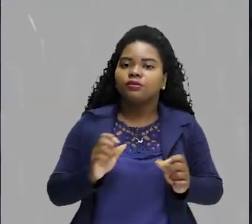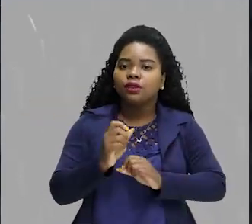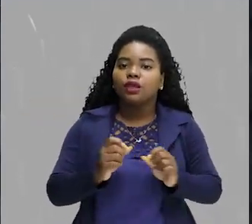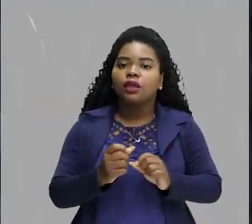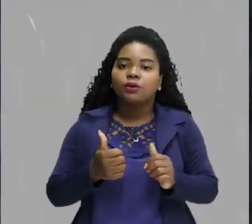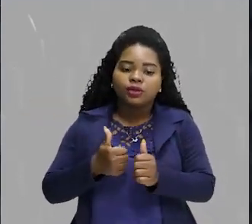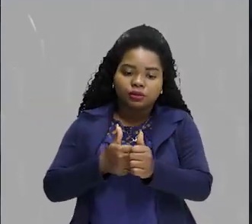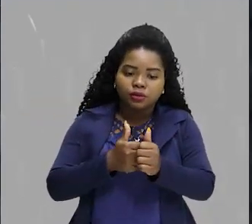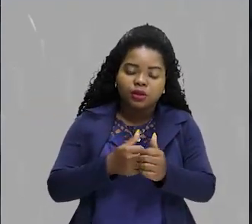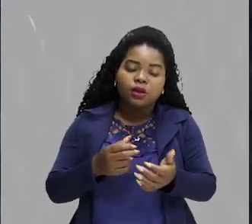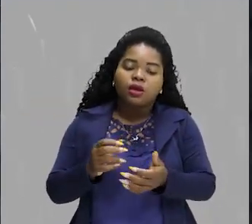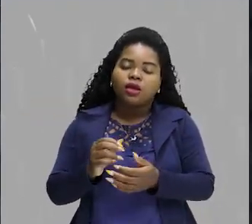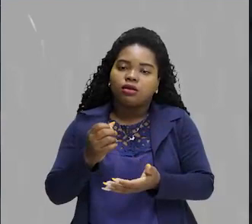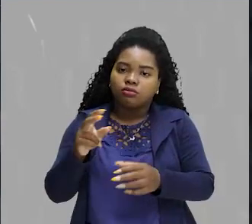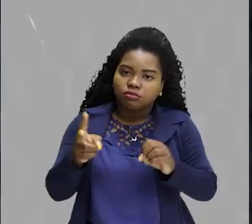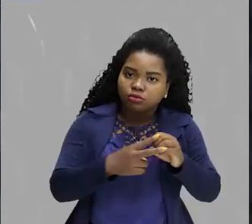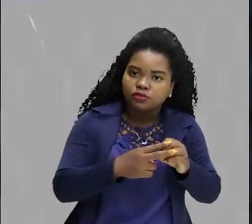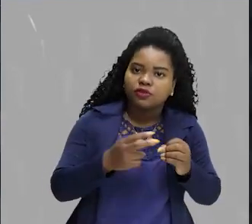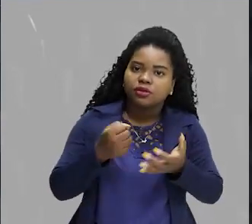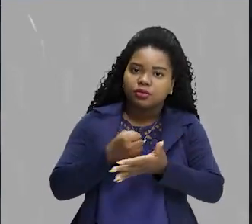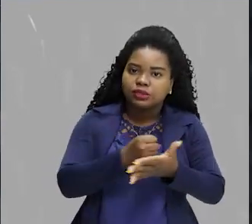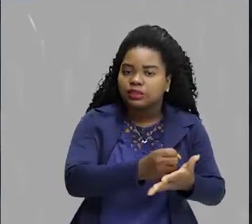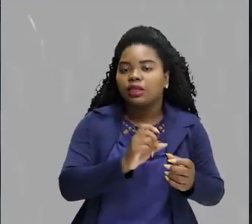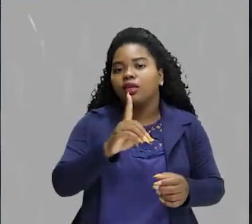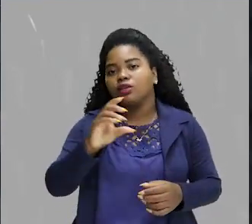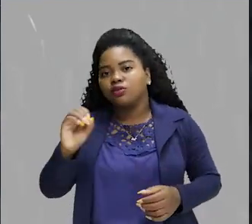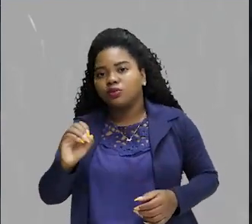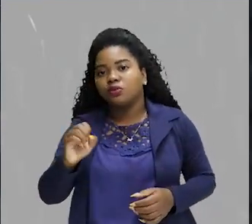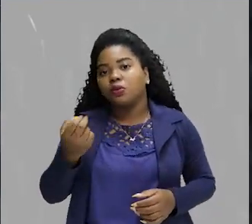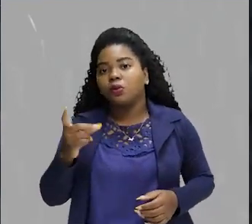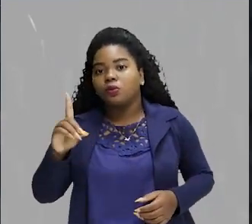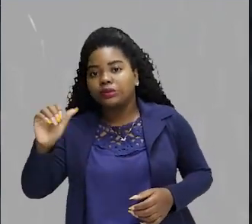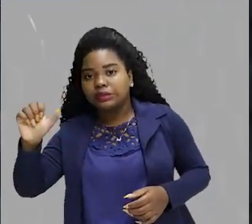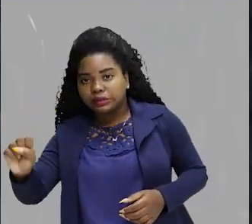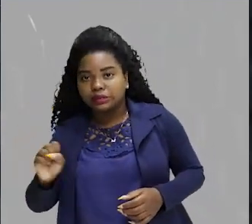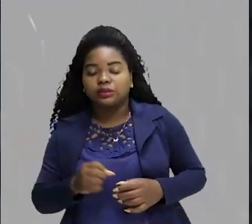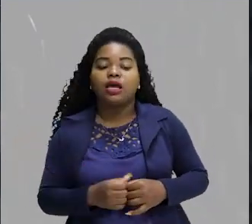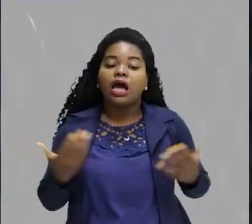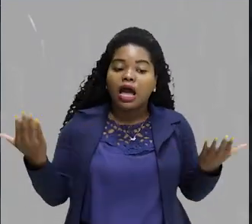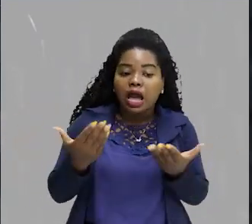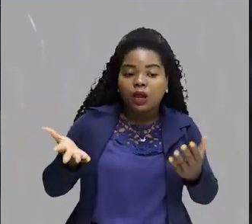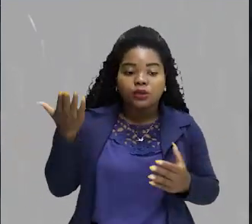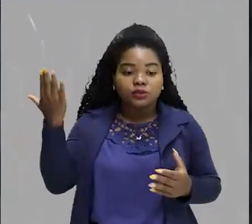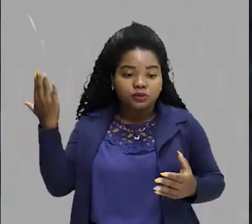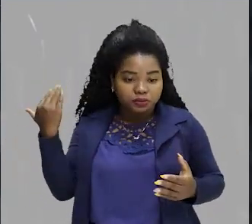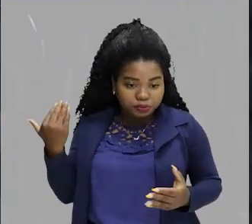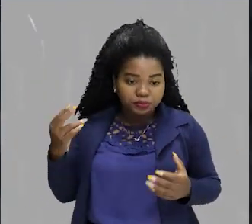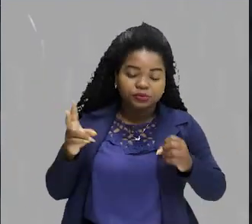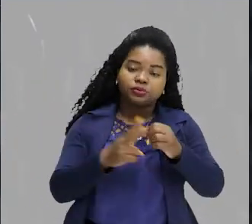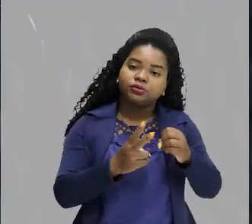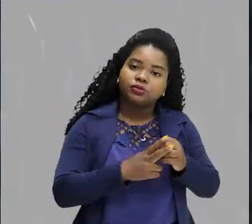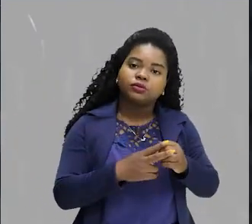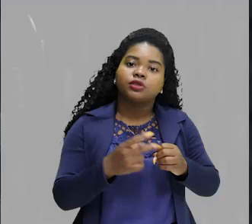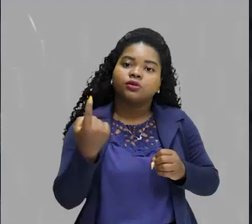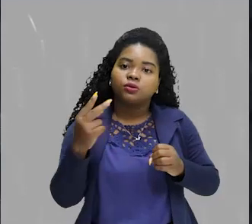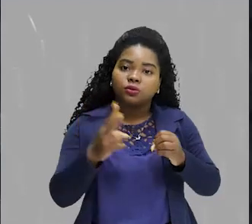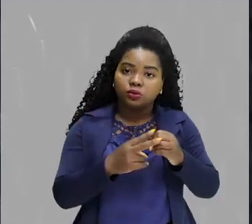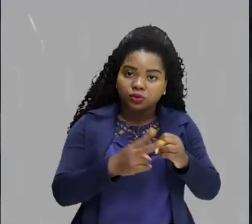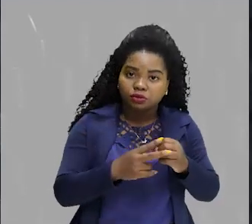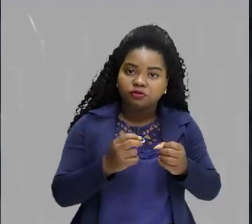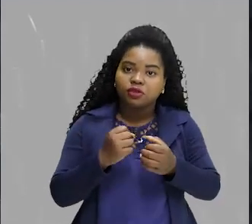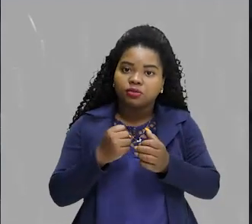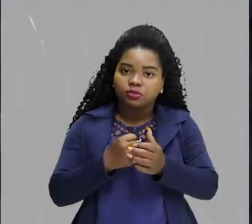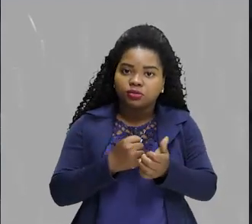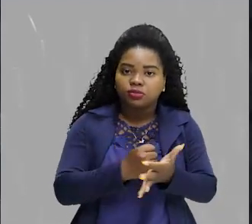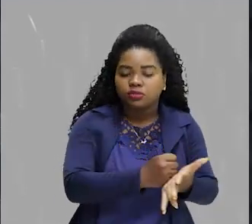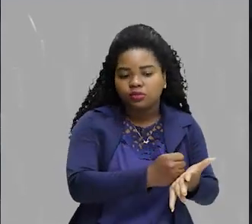do ou o does. Agora, no caso do passado, nós temos um verbo auxiliar só, que é o did, que é o